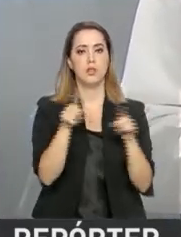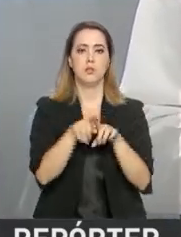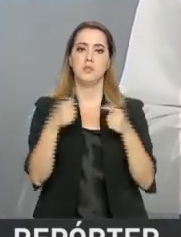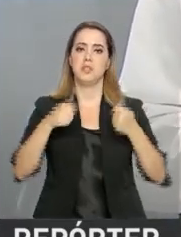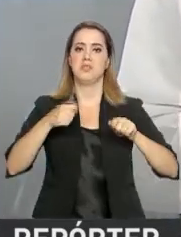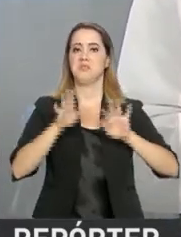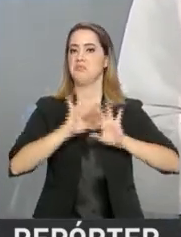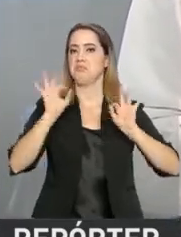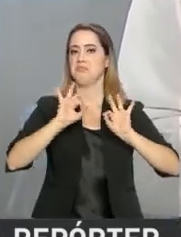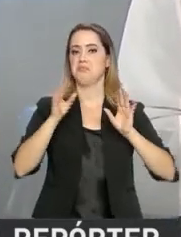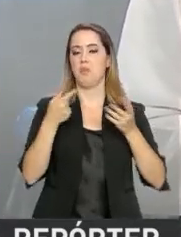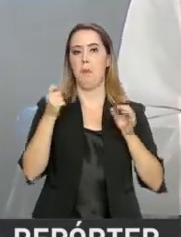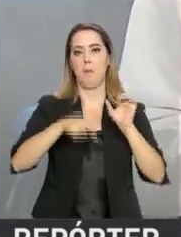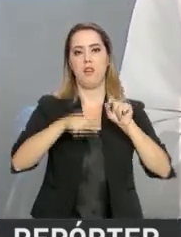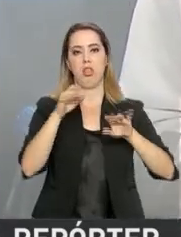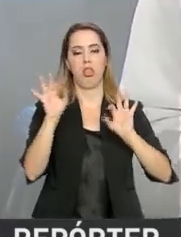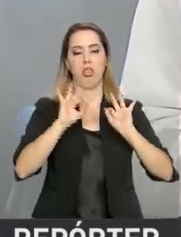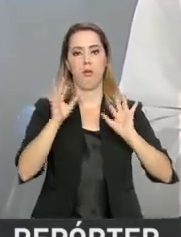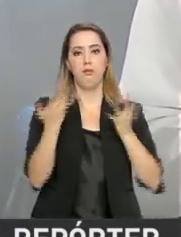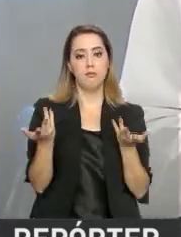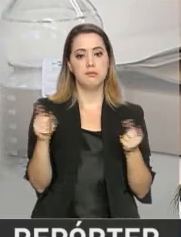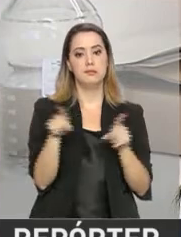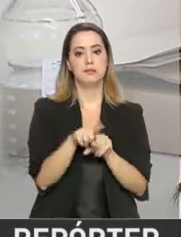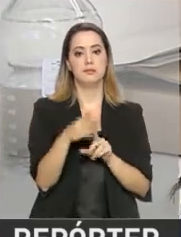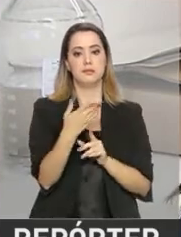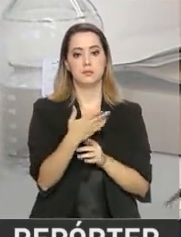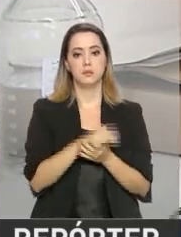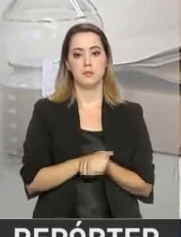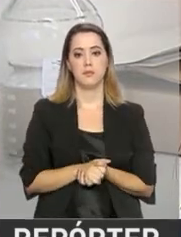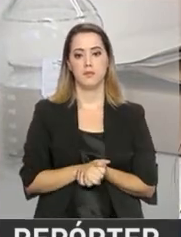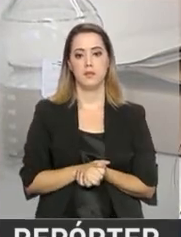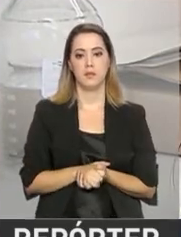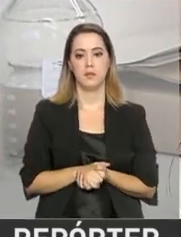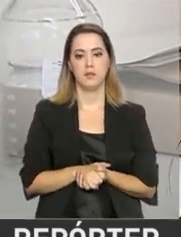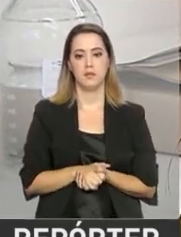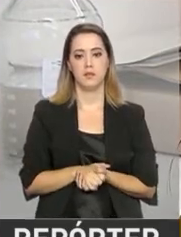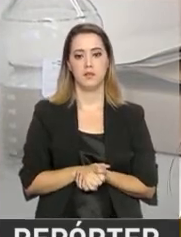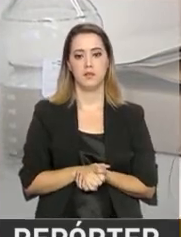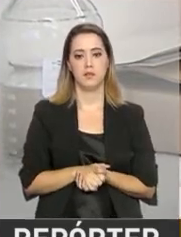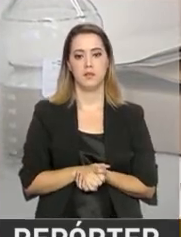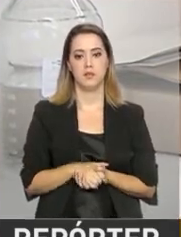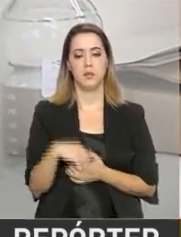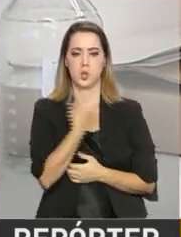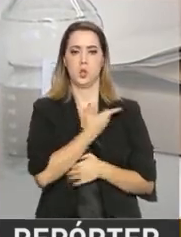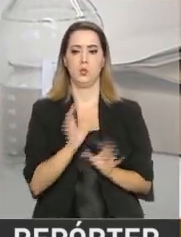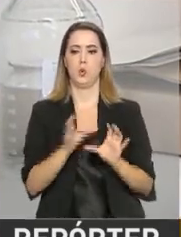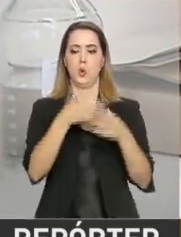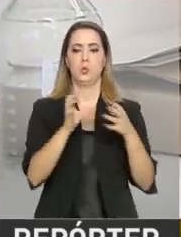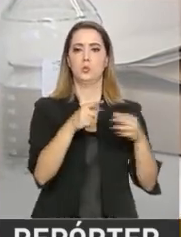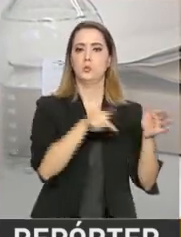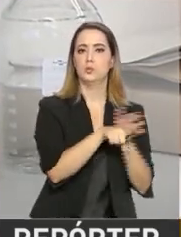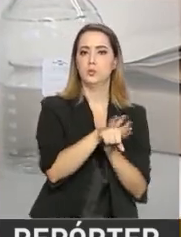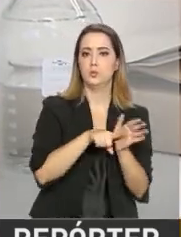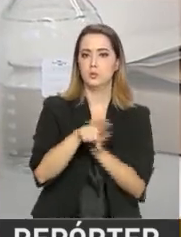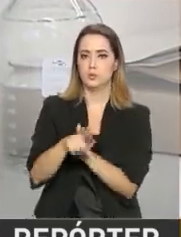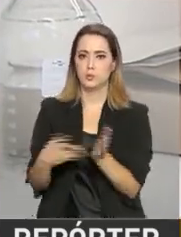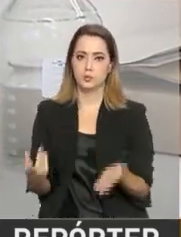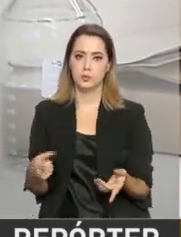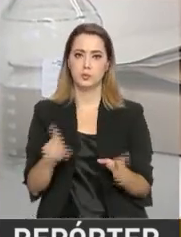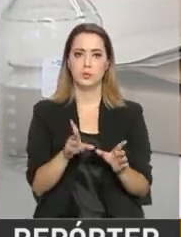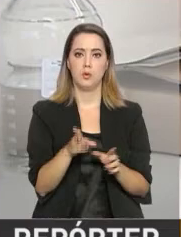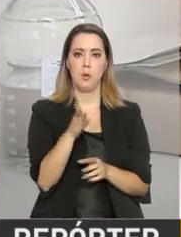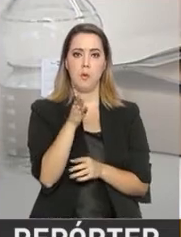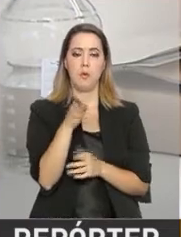preciso plantar mais nenhum pé de cana de açúcar a gente tem muitos nichos pesquisas voltados para esse tipo de de